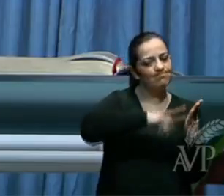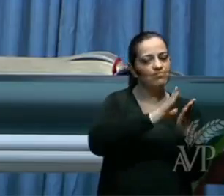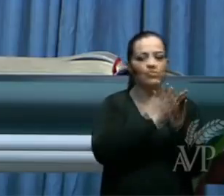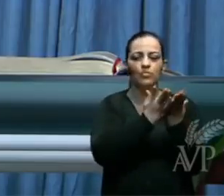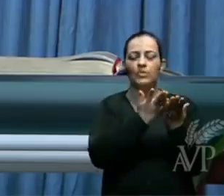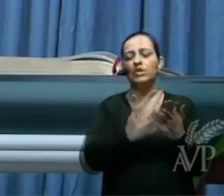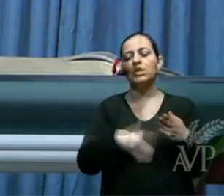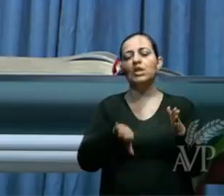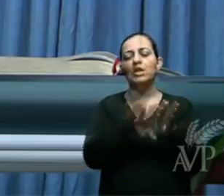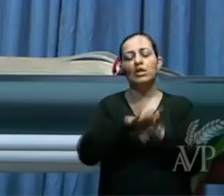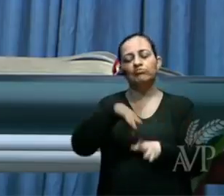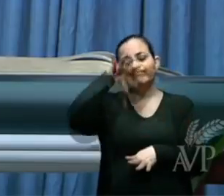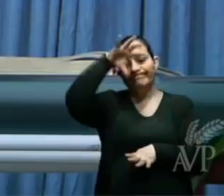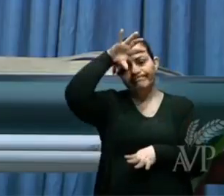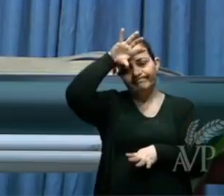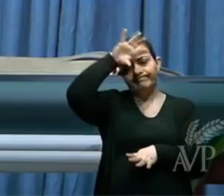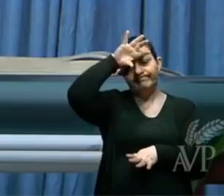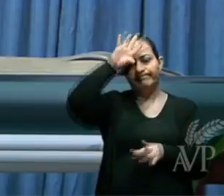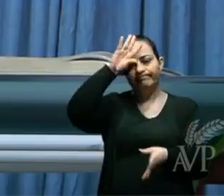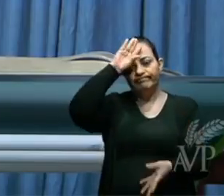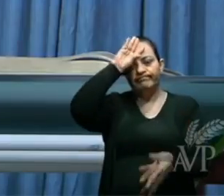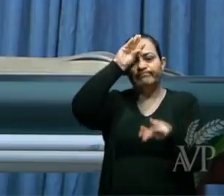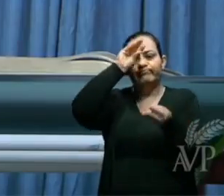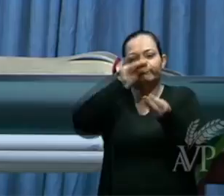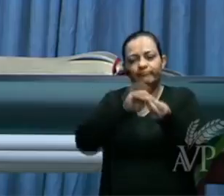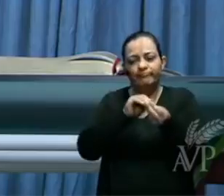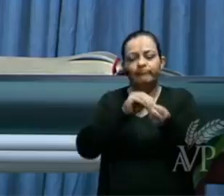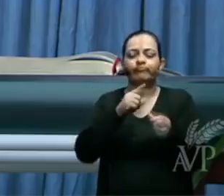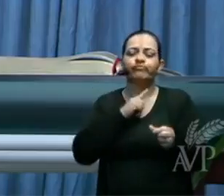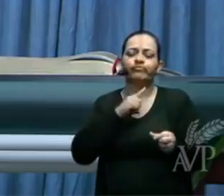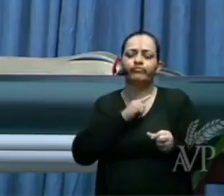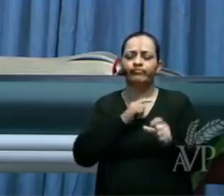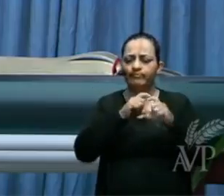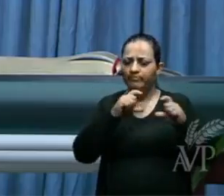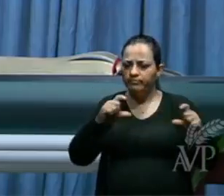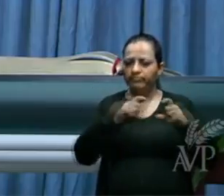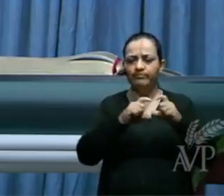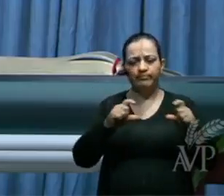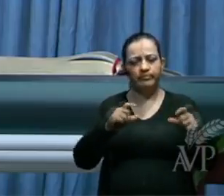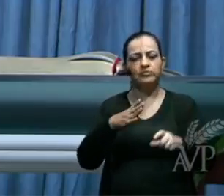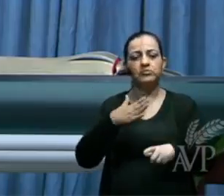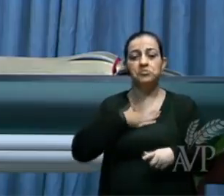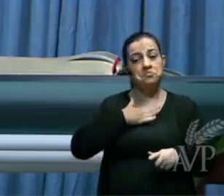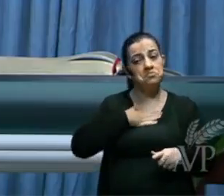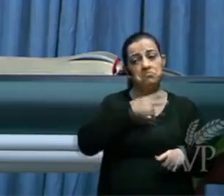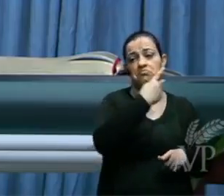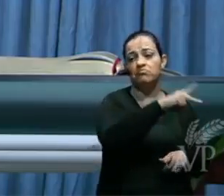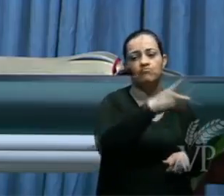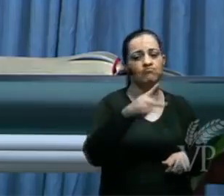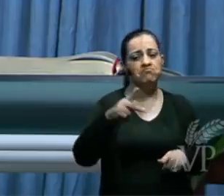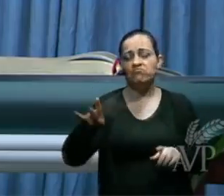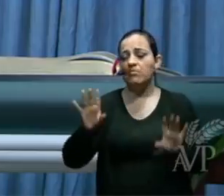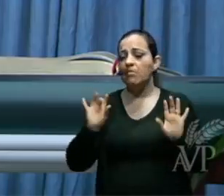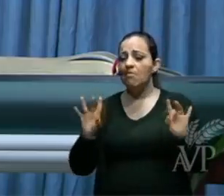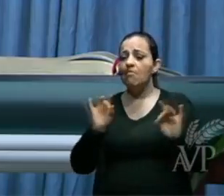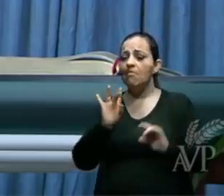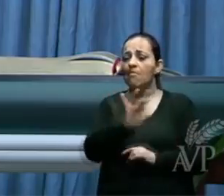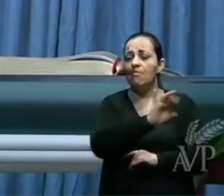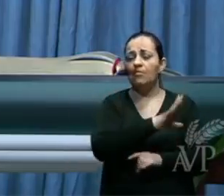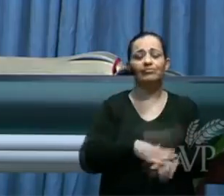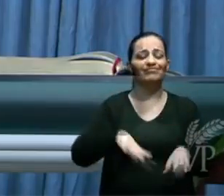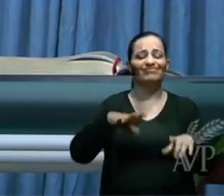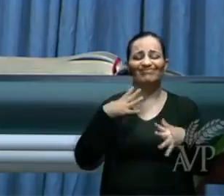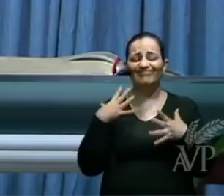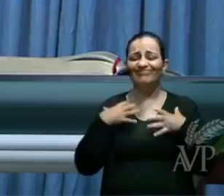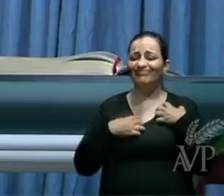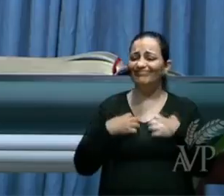mesmo decorar tem certos versículos você tem os seus eu tenho os meus que nas horas